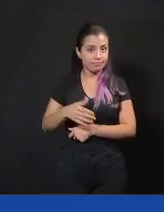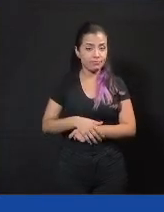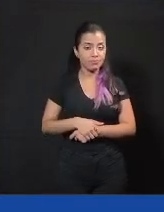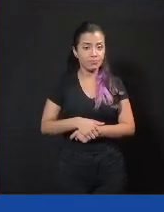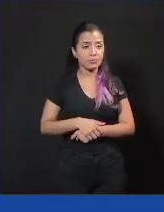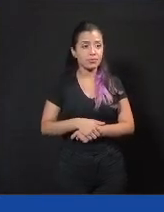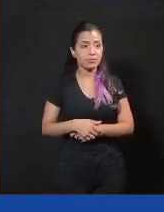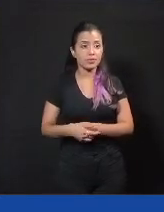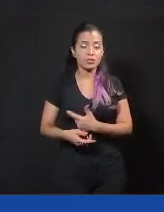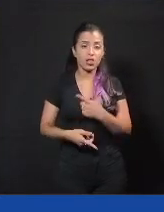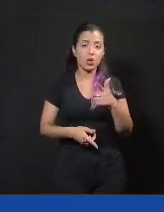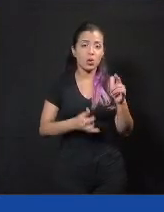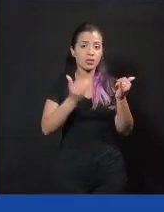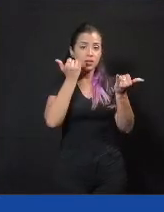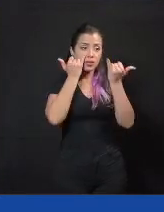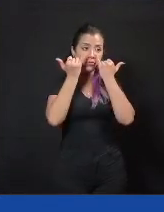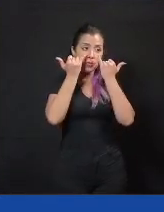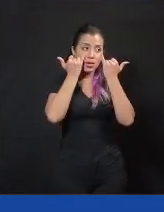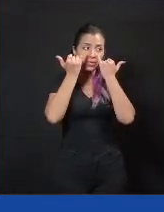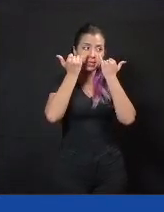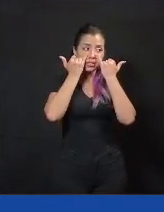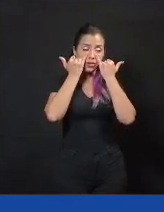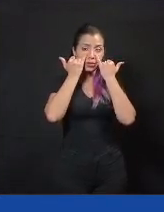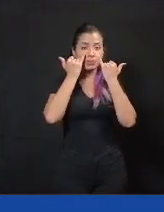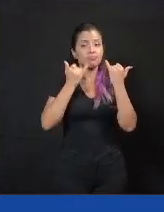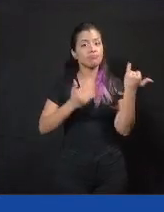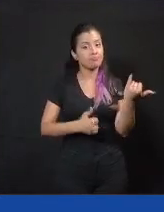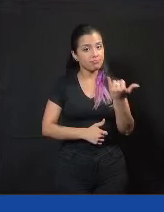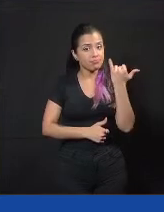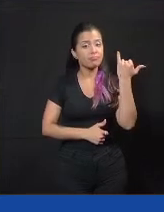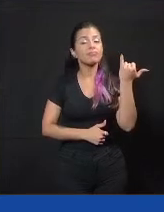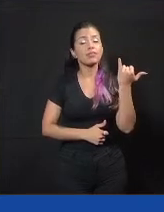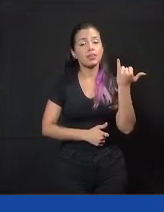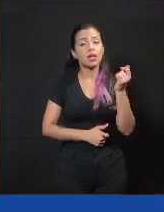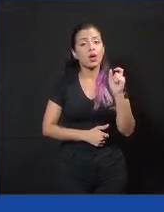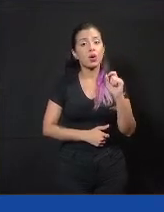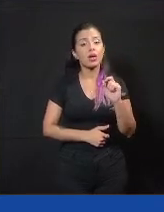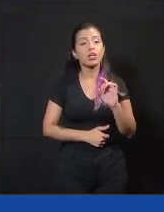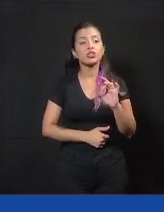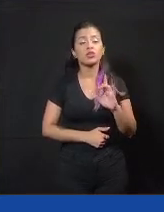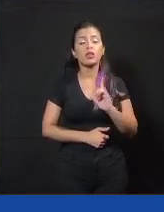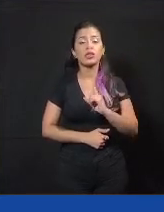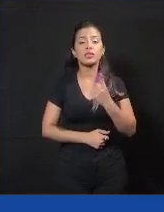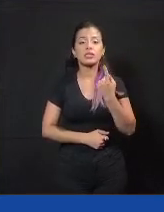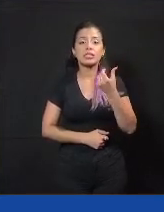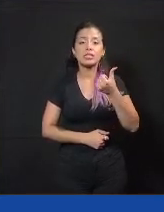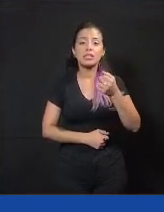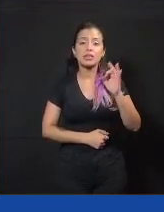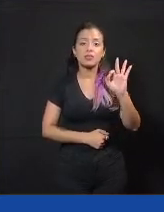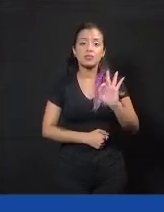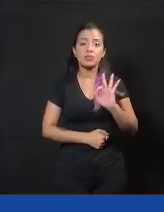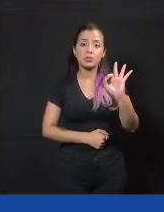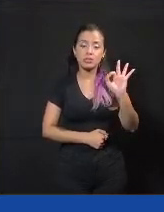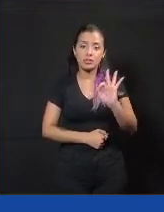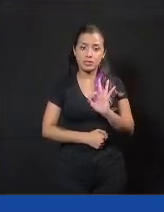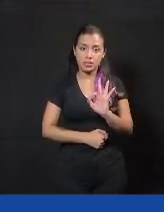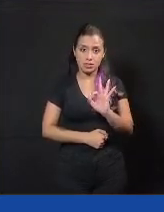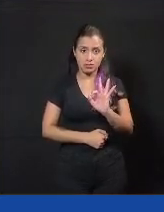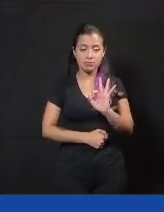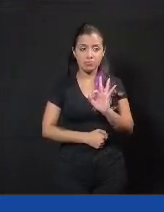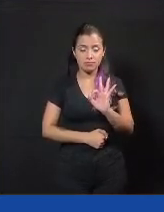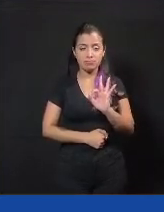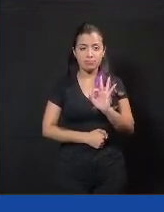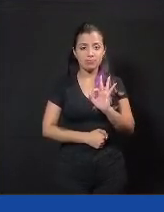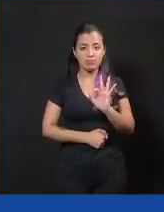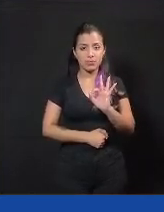extremamente chocante é que nas universidades públicas há apenas 16% da população, né, de docentes,